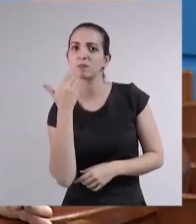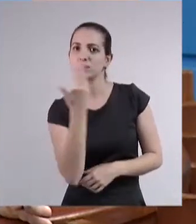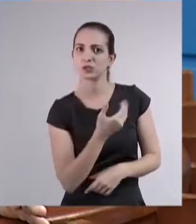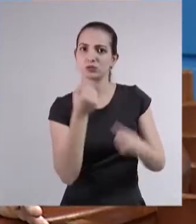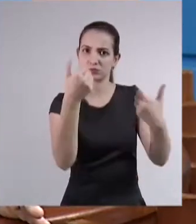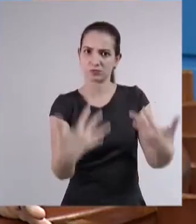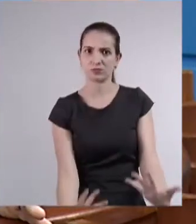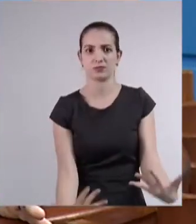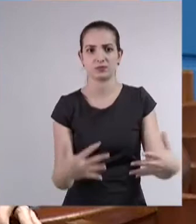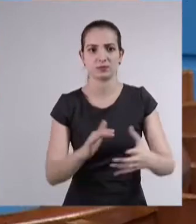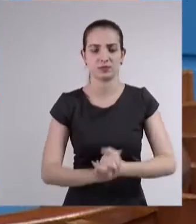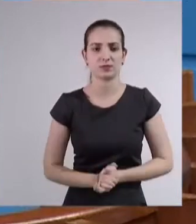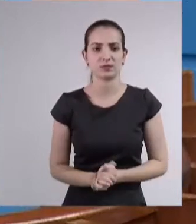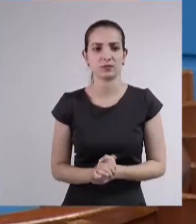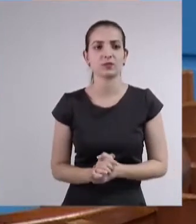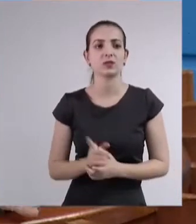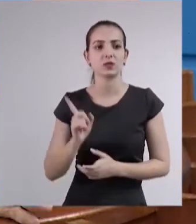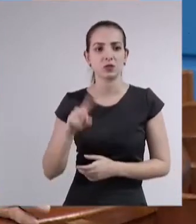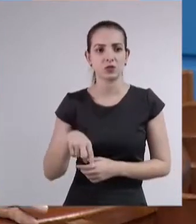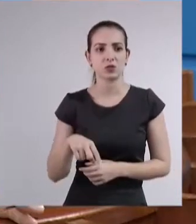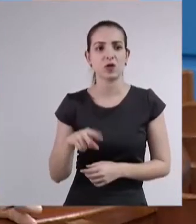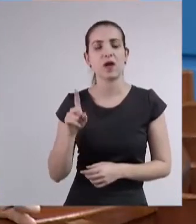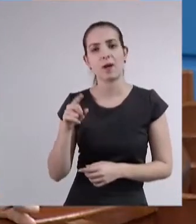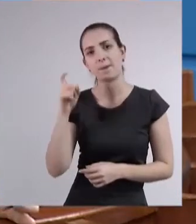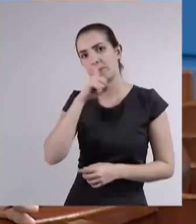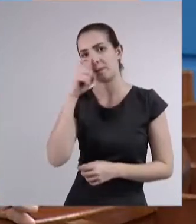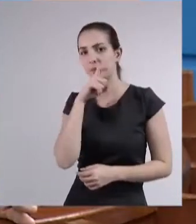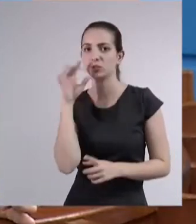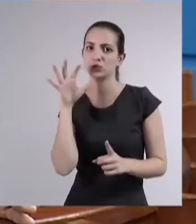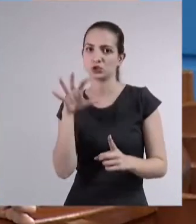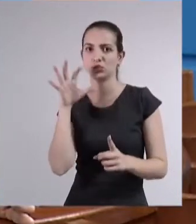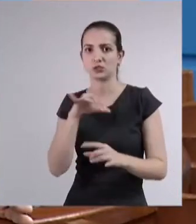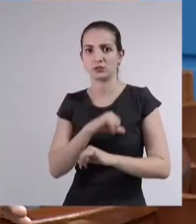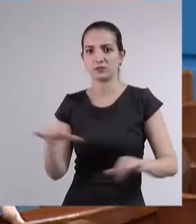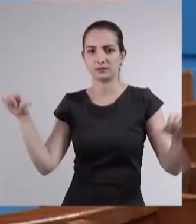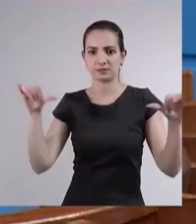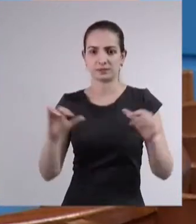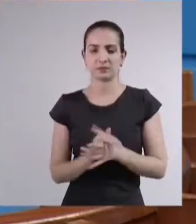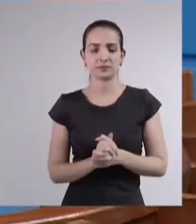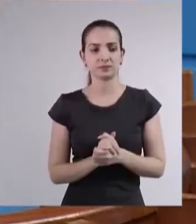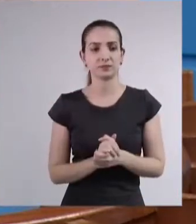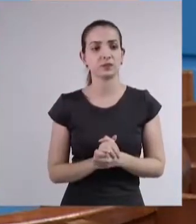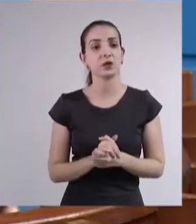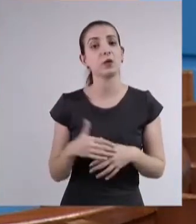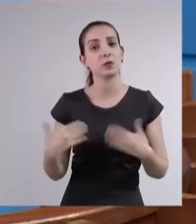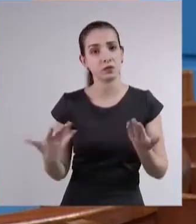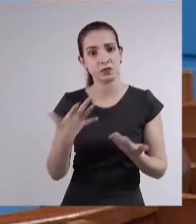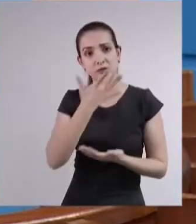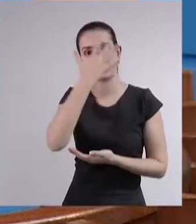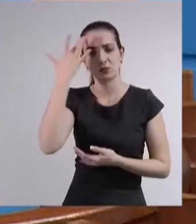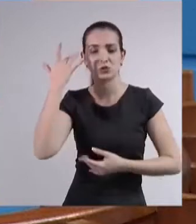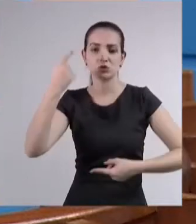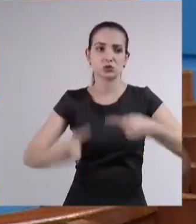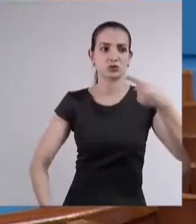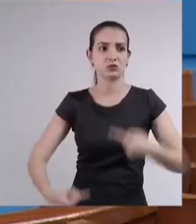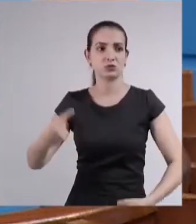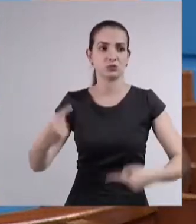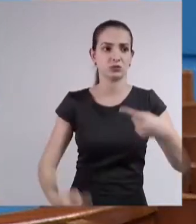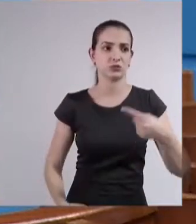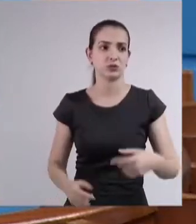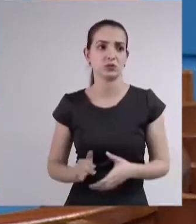explicações. Esse é um fake news. Então as pessoas estão discutindo, só vou